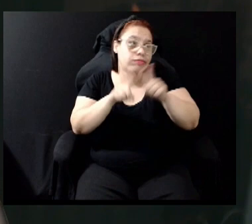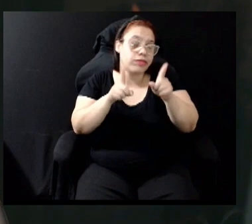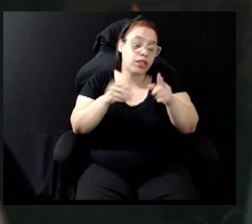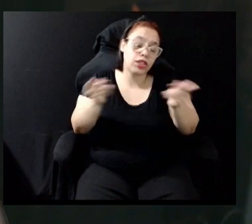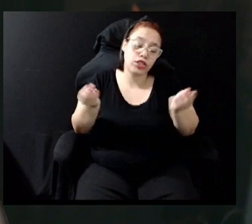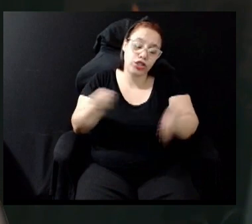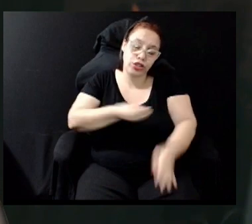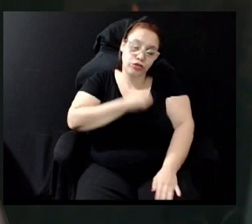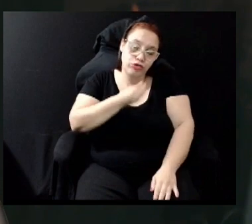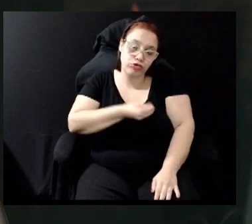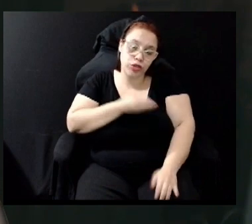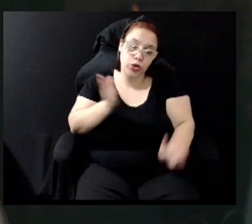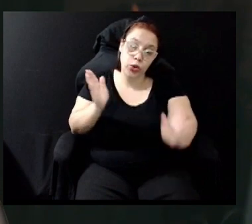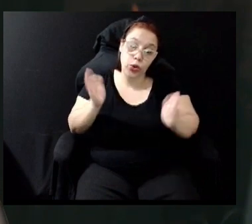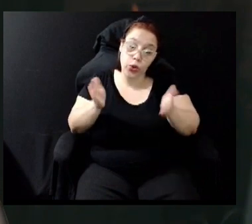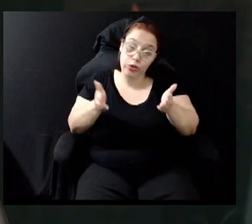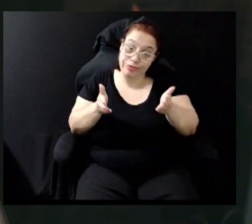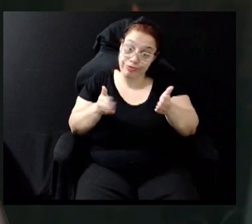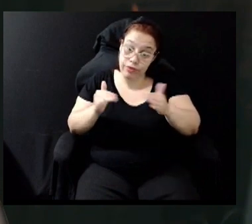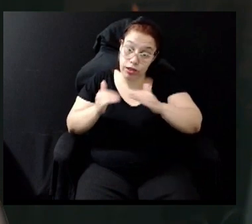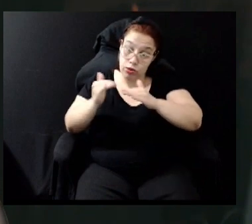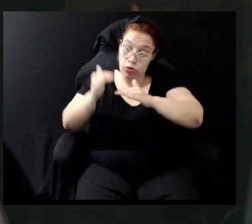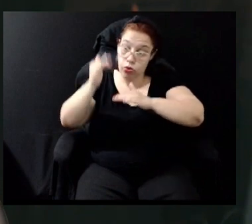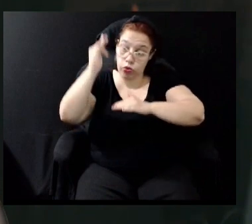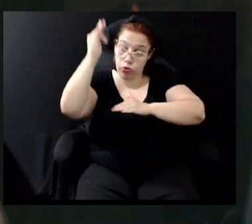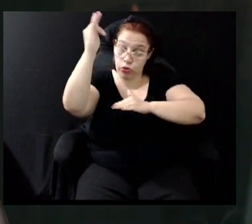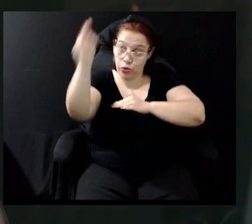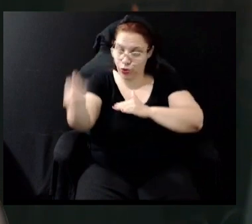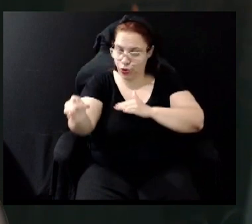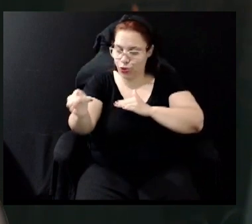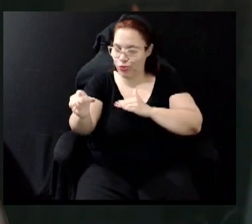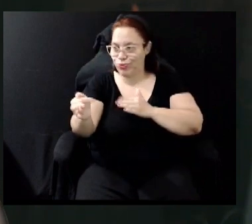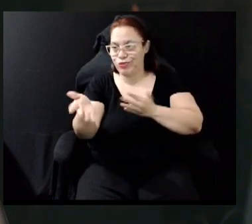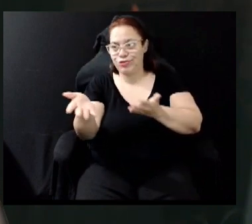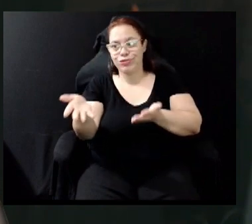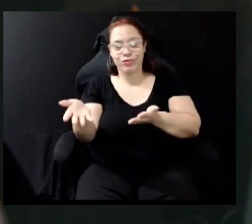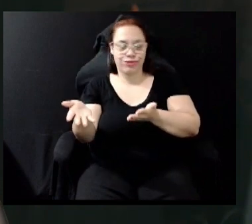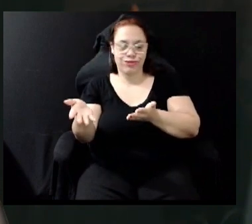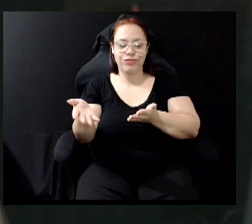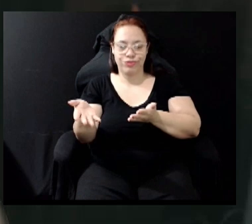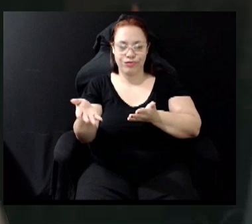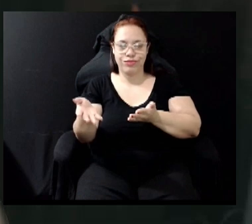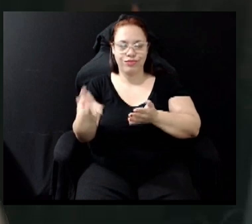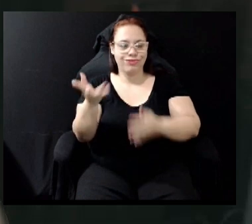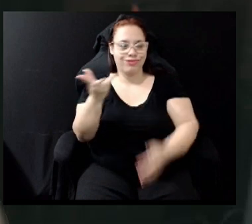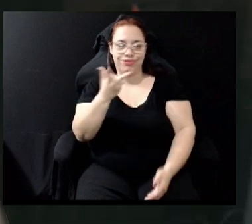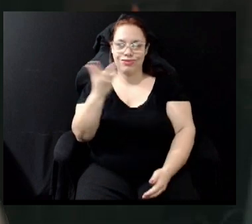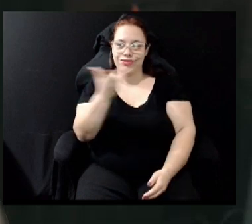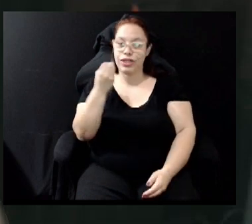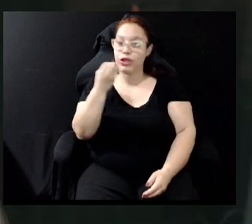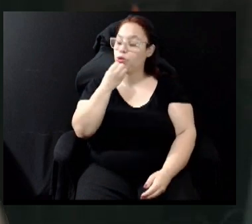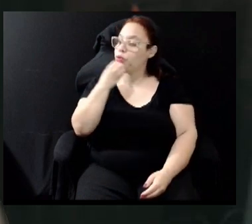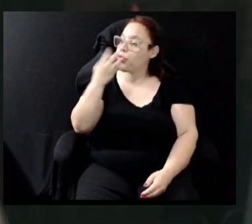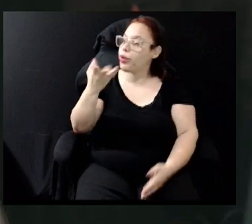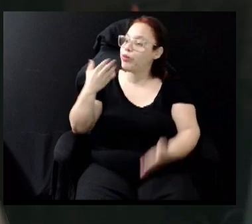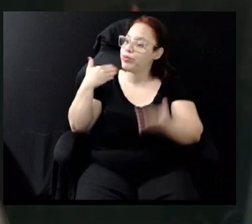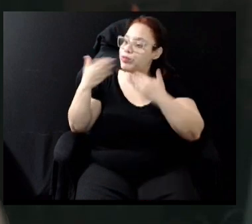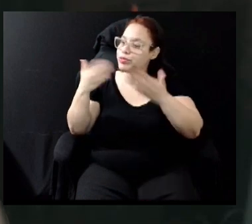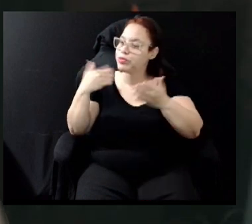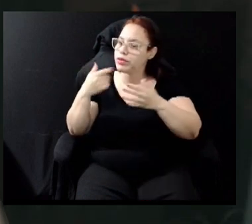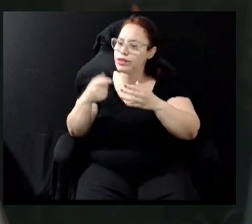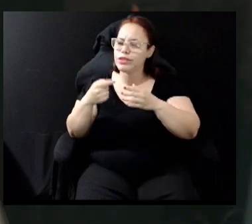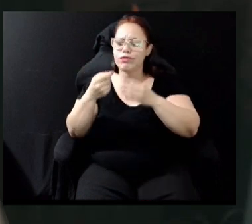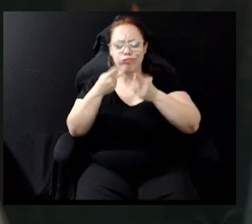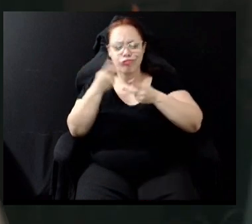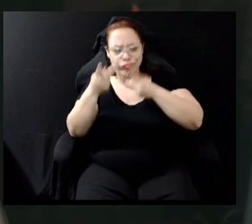precisa do presente para prospectar um futuro. Então, gente, que maravilha. Foi bom demais falar. Claro que tinha mais coisas para falar, mais